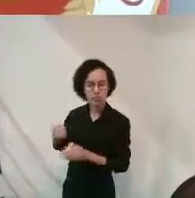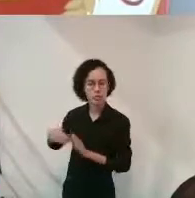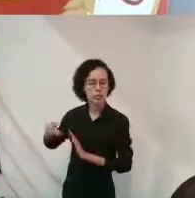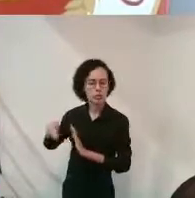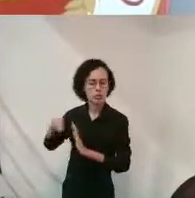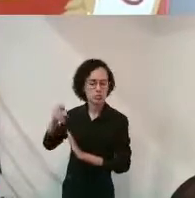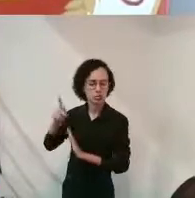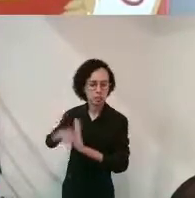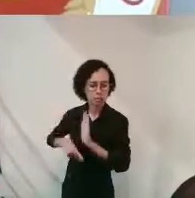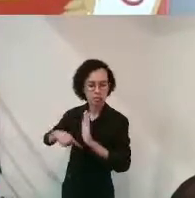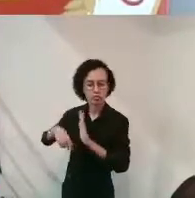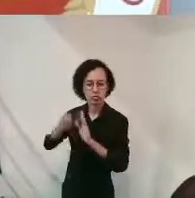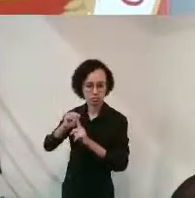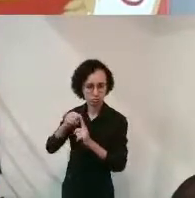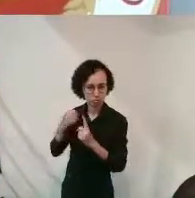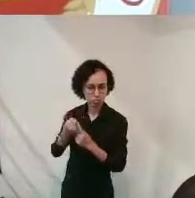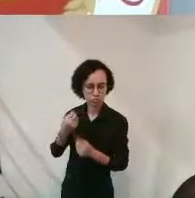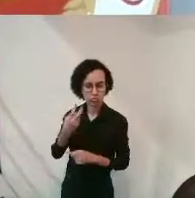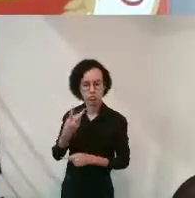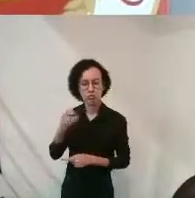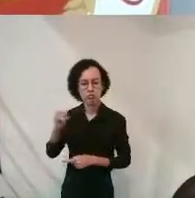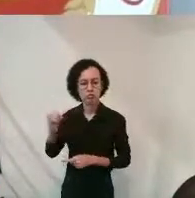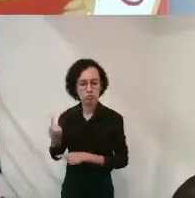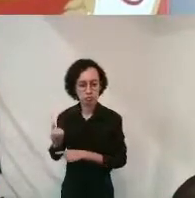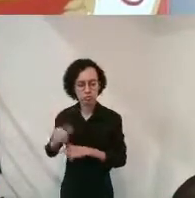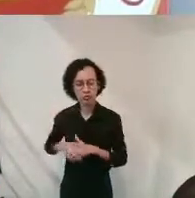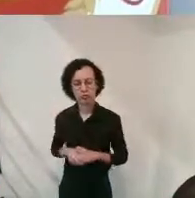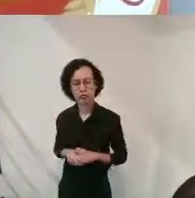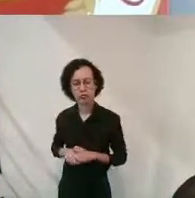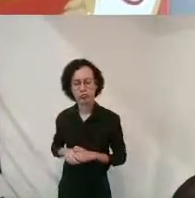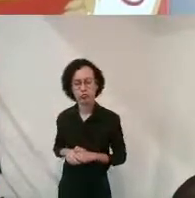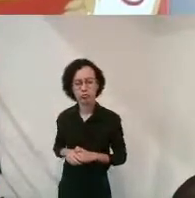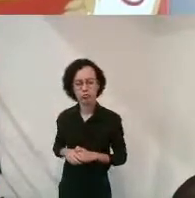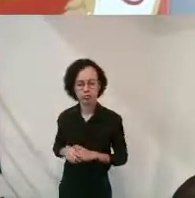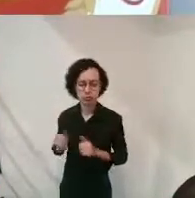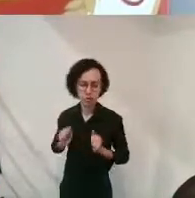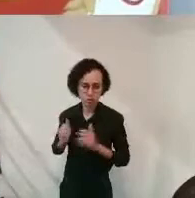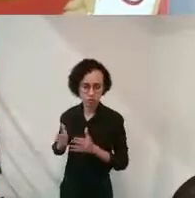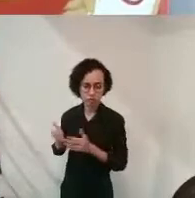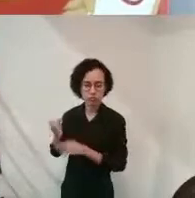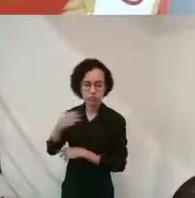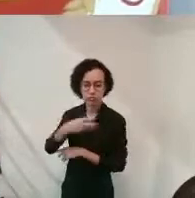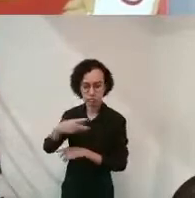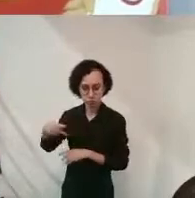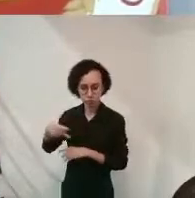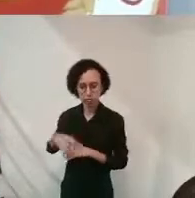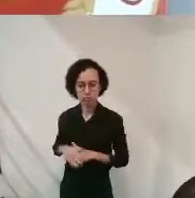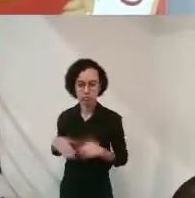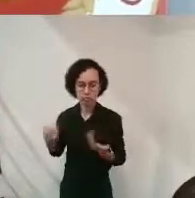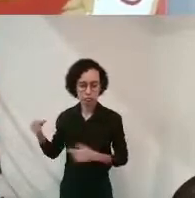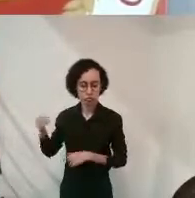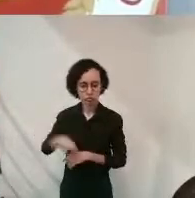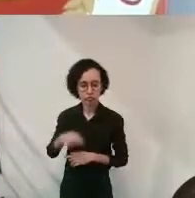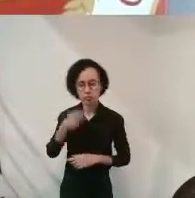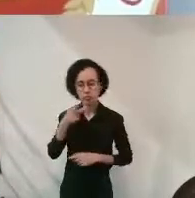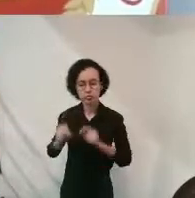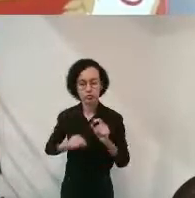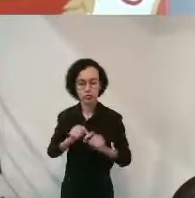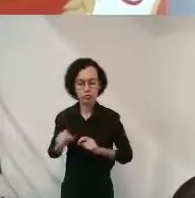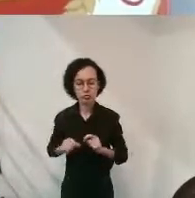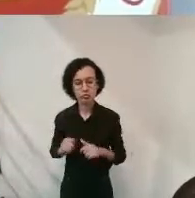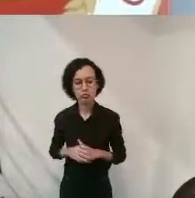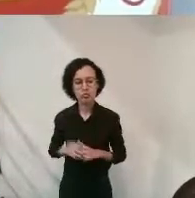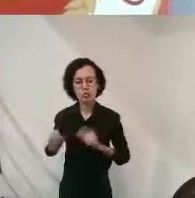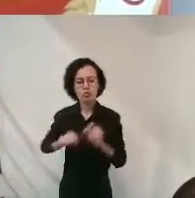Federal, nós fazemos isso desde 2004 por uma lei, graças à atuação do Ministério Público. Então, eu vim aqui para falar o que o Ministério Público